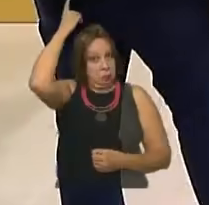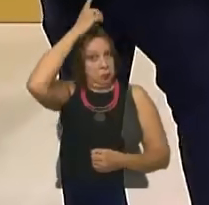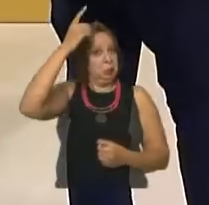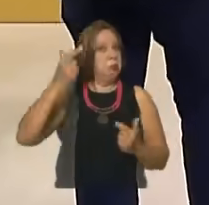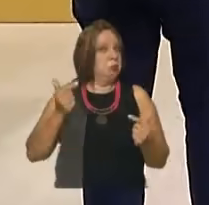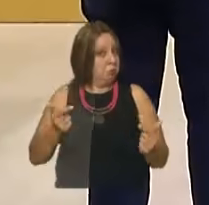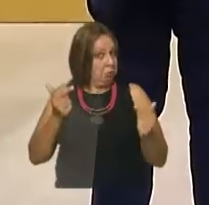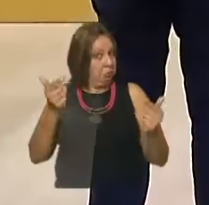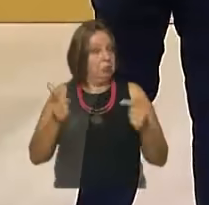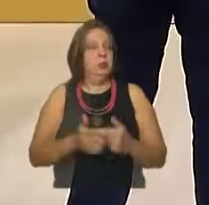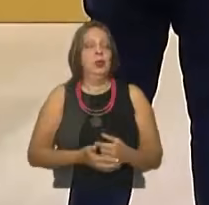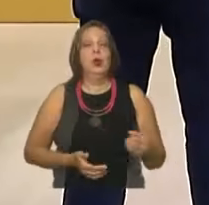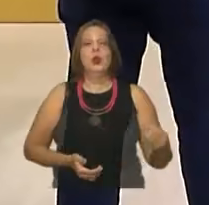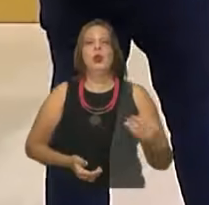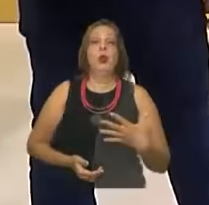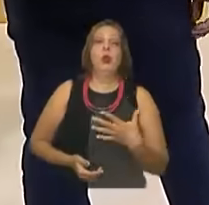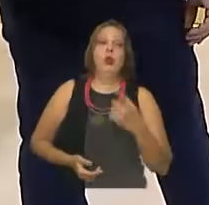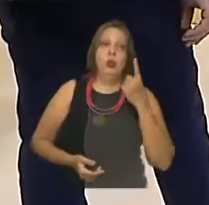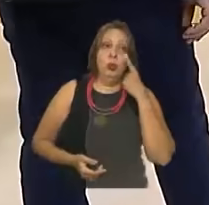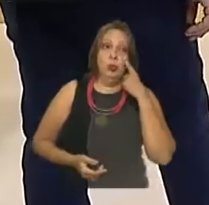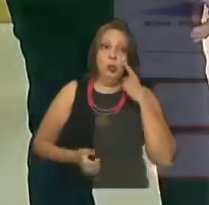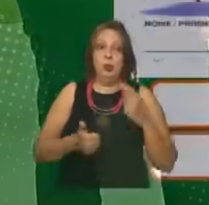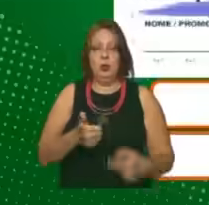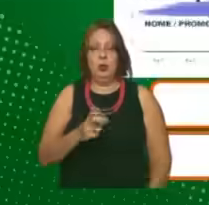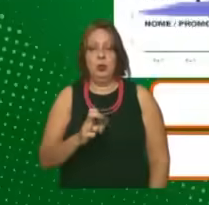aí o novo contemplado aí,